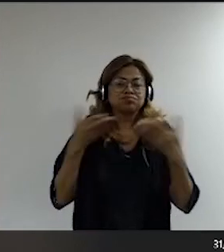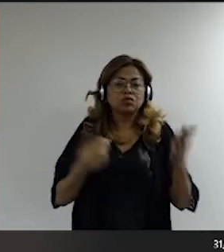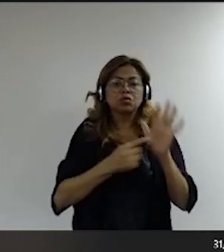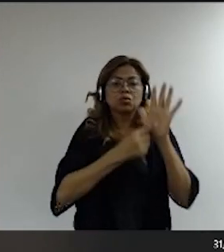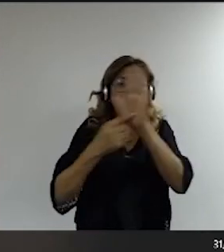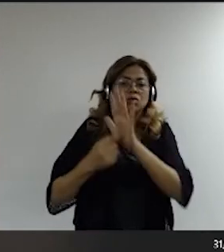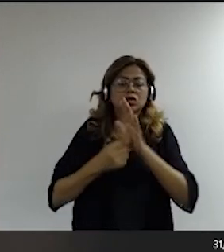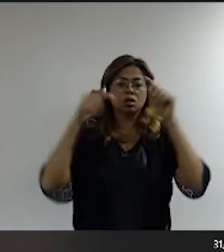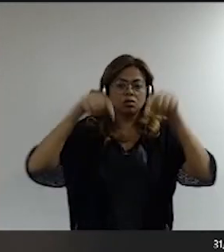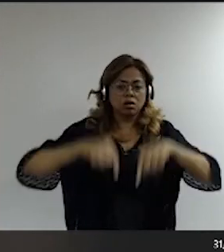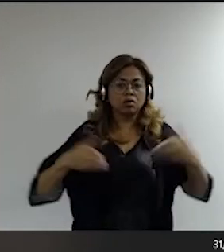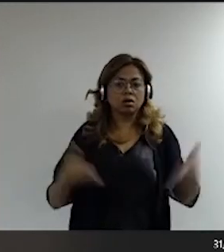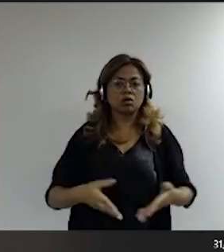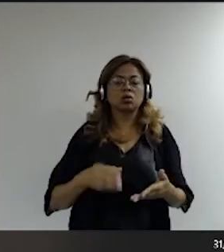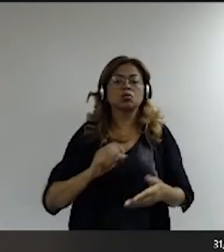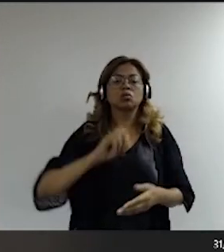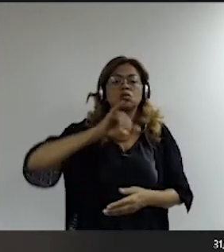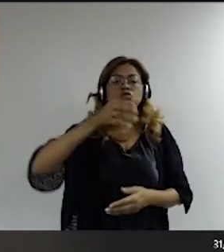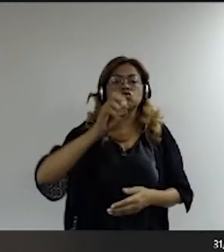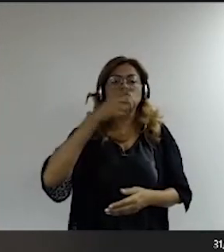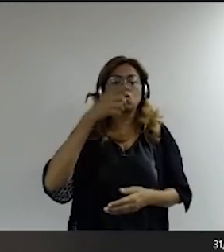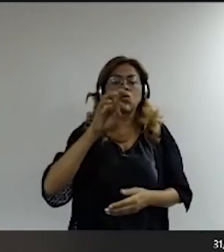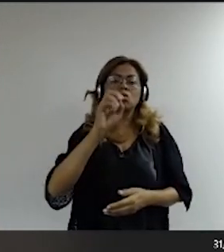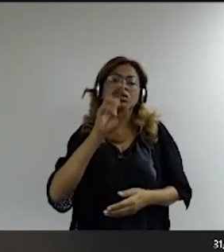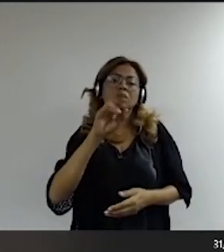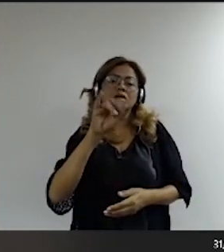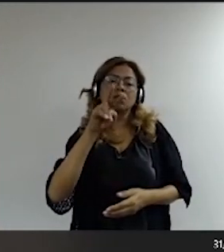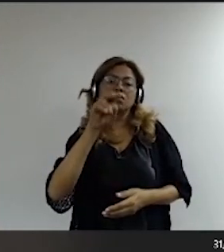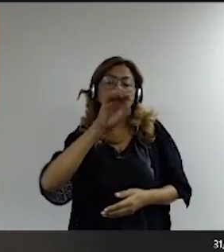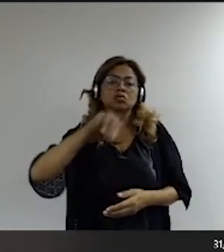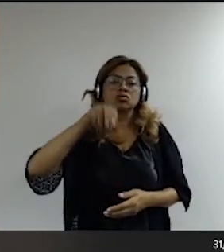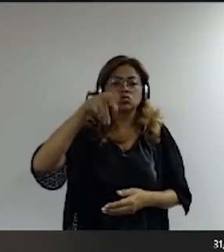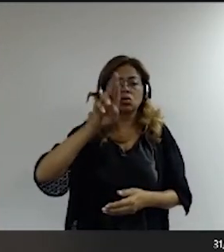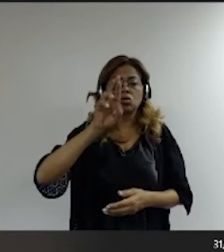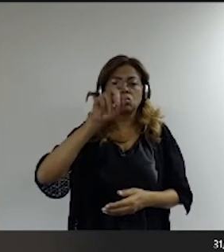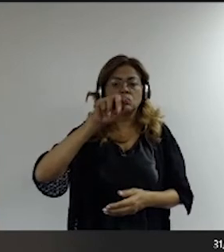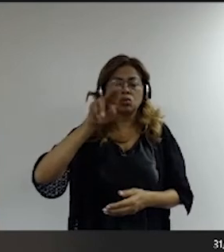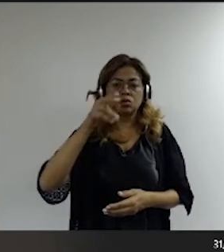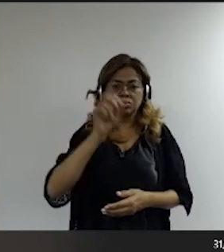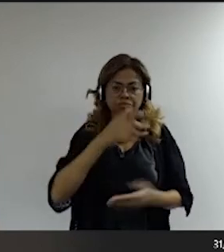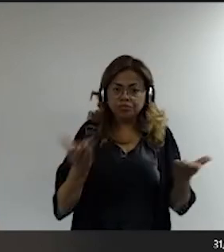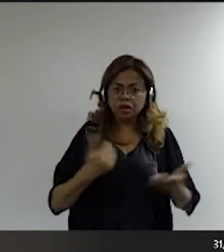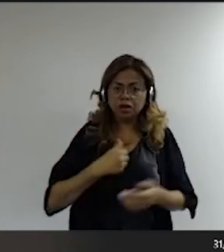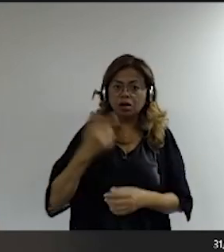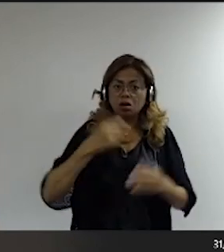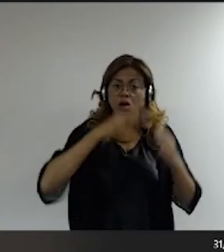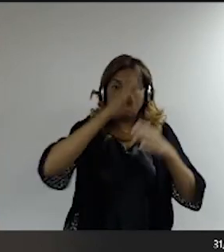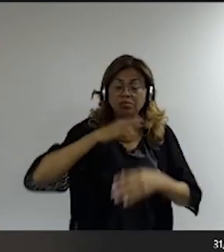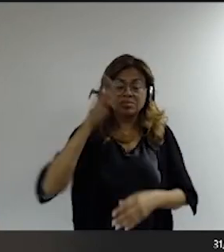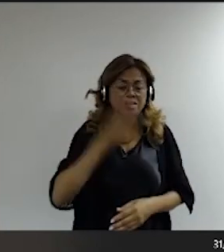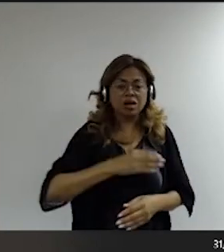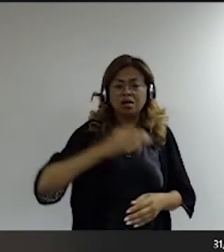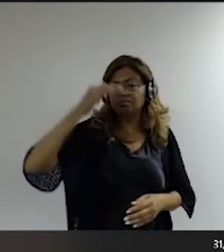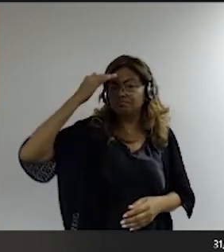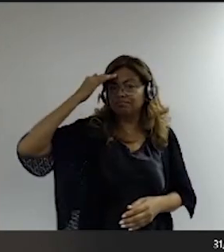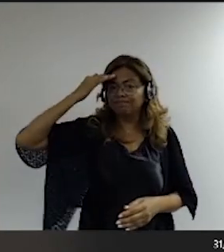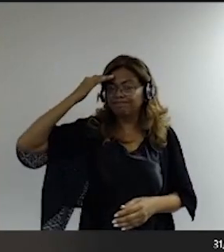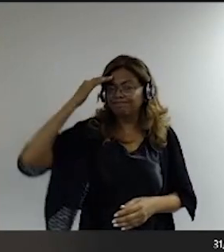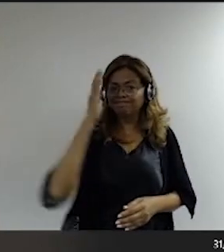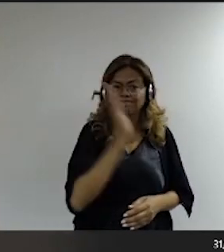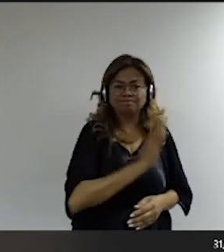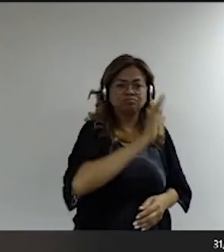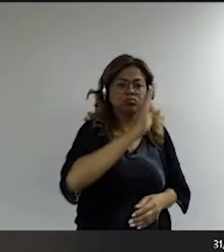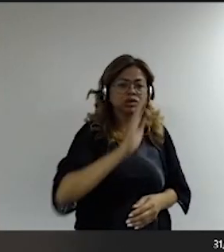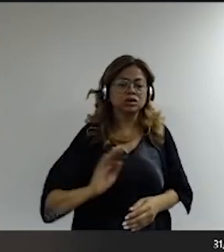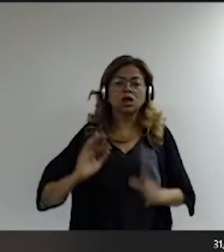apresentado pelo ministro João Otávio de Noronha. Eu encerro agradecendo mais uma vez a equipe técnica